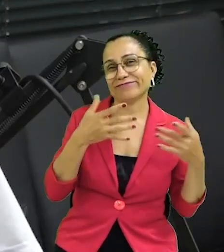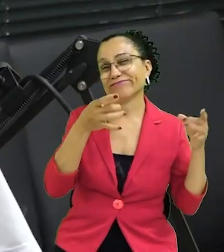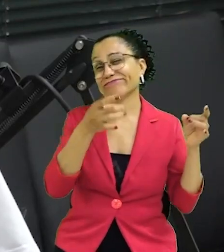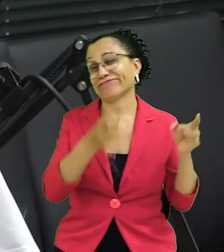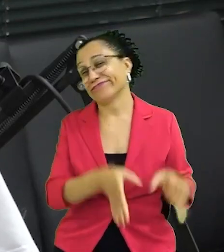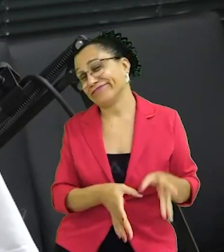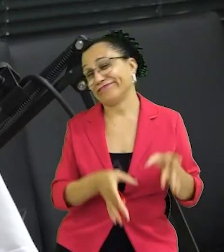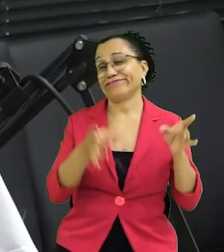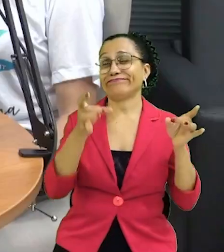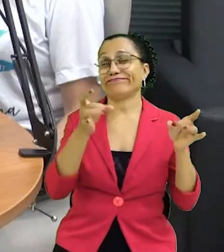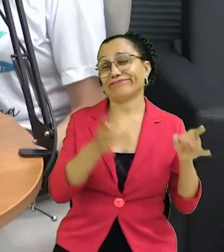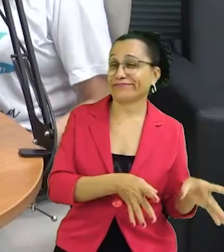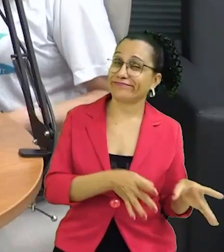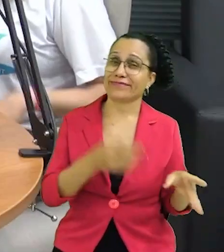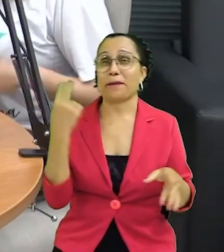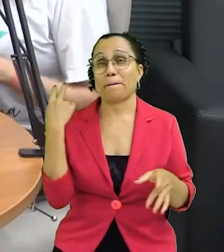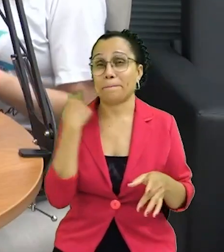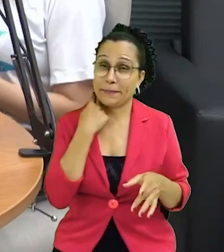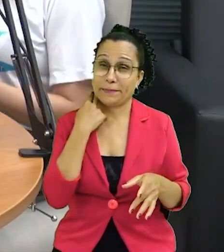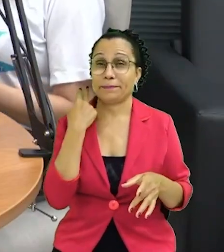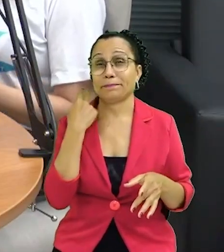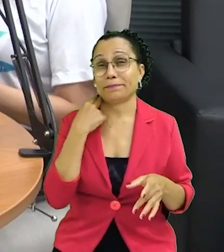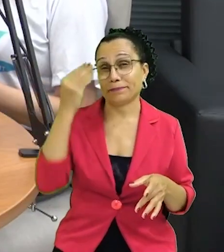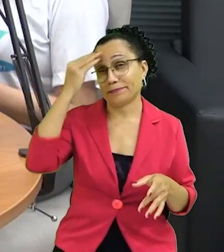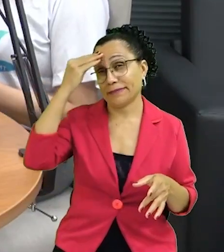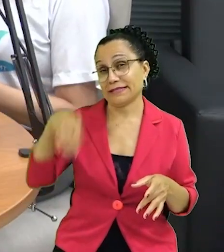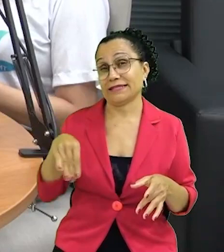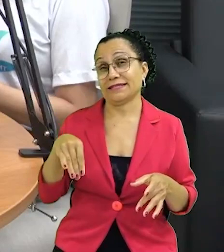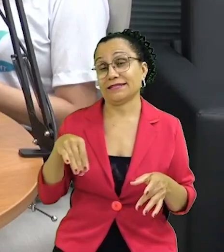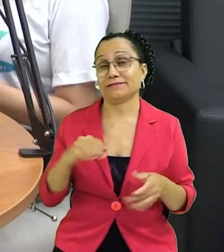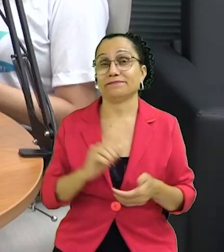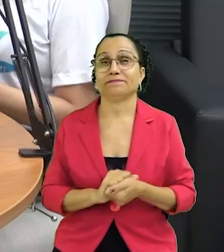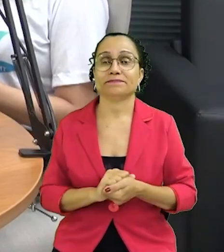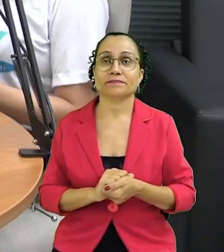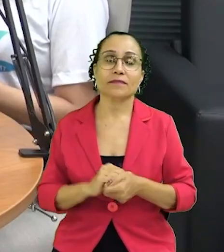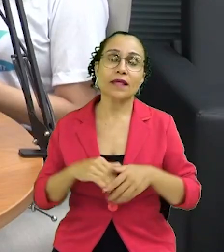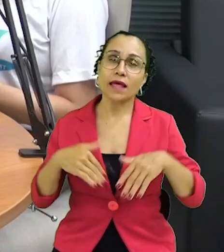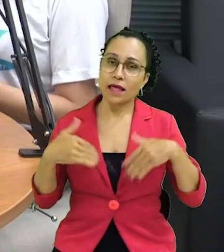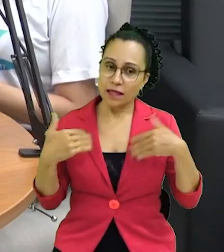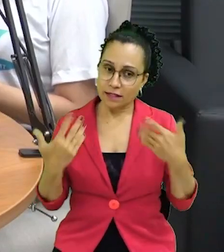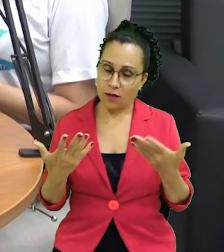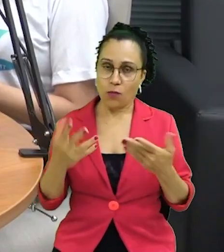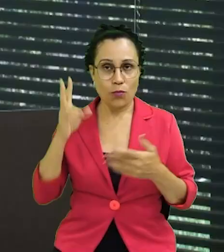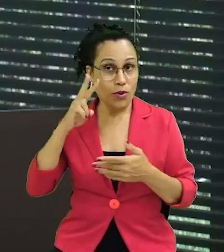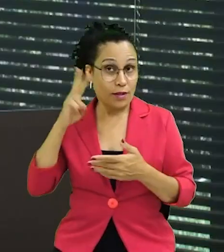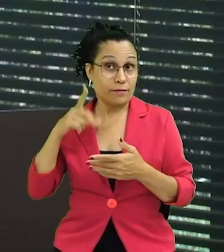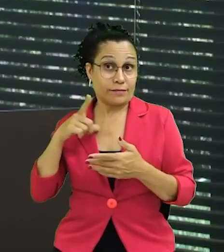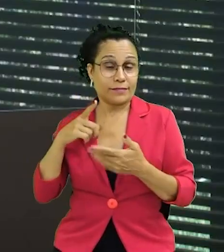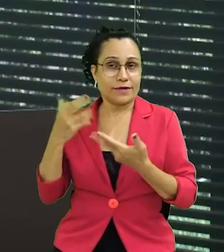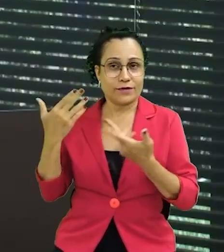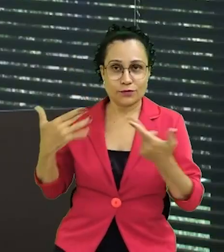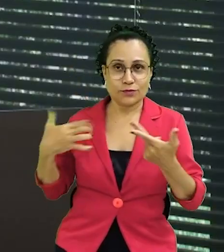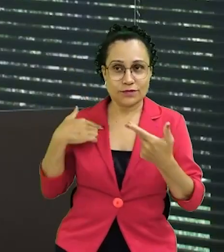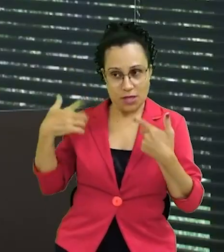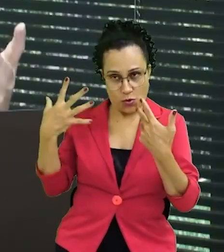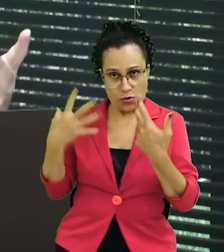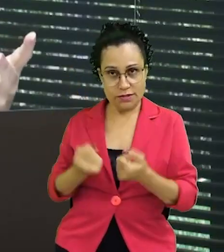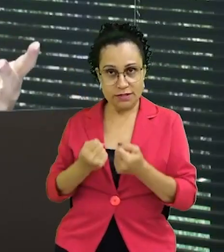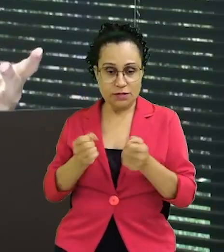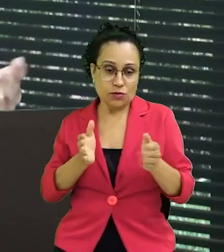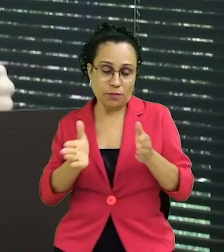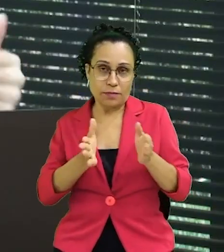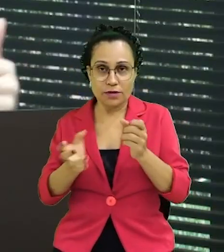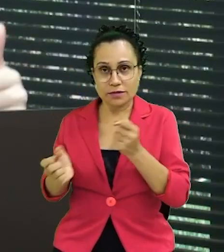desistência das pessoas. Você falando, Fabi, eu lembro porque uma das coisas que eu adotei durante